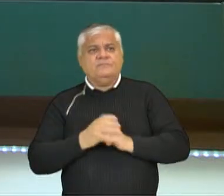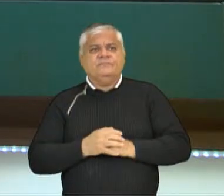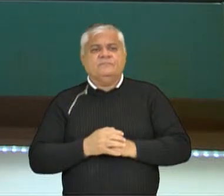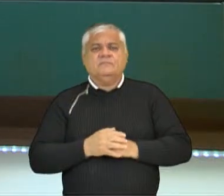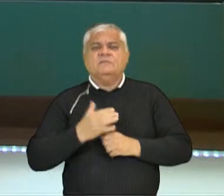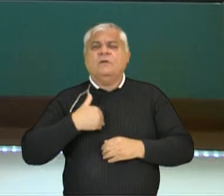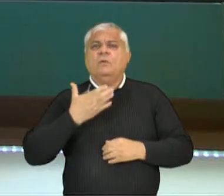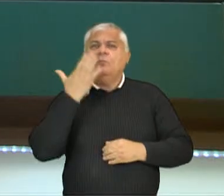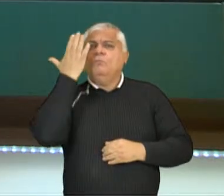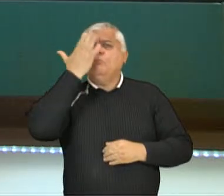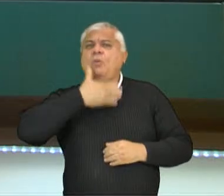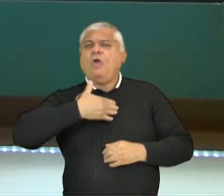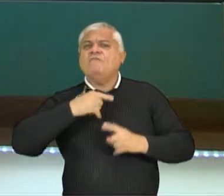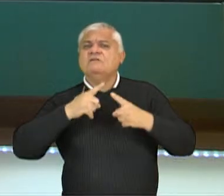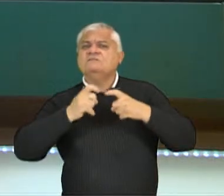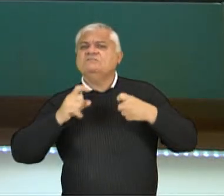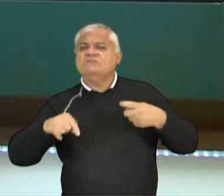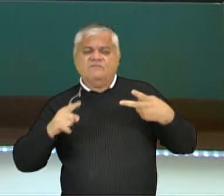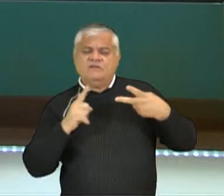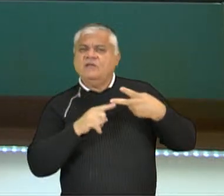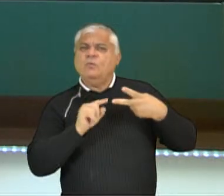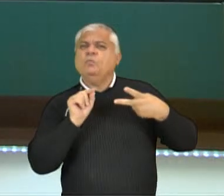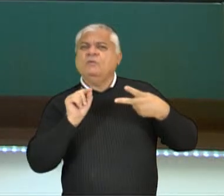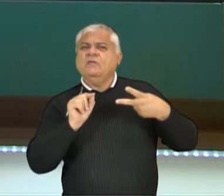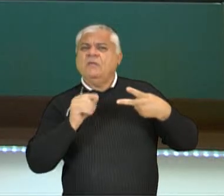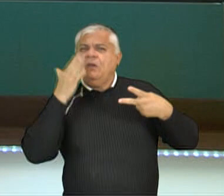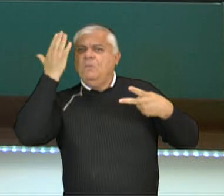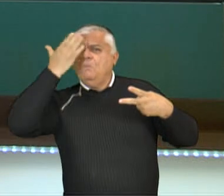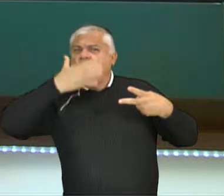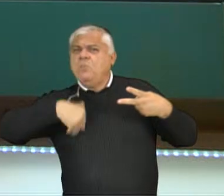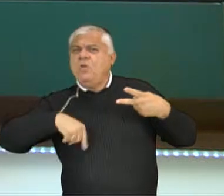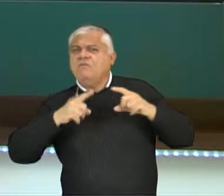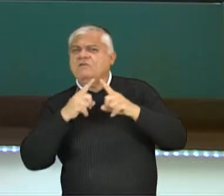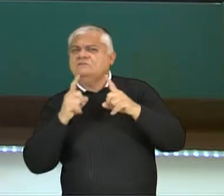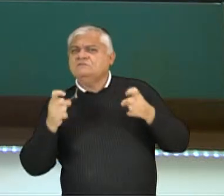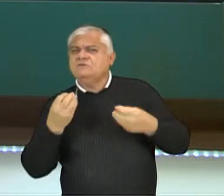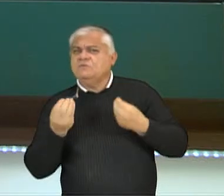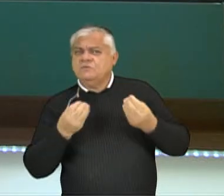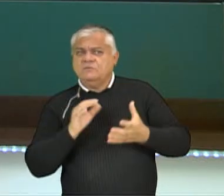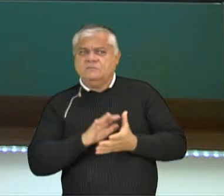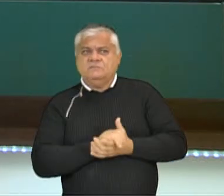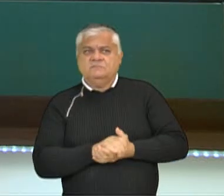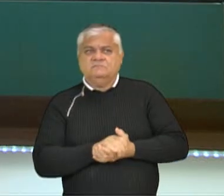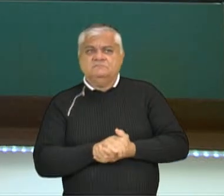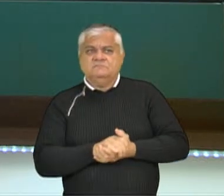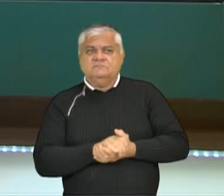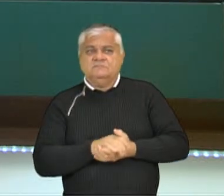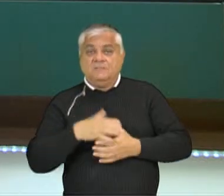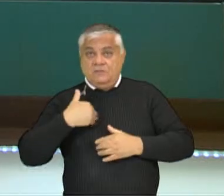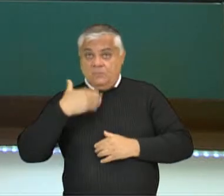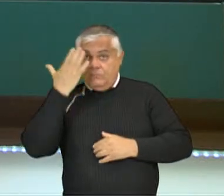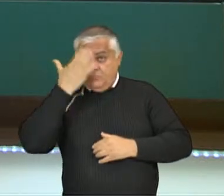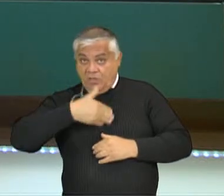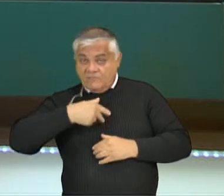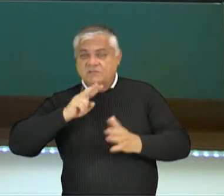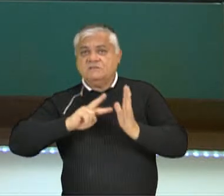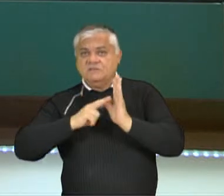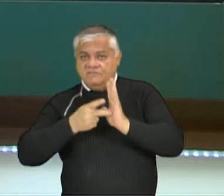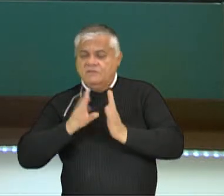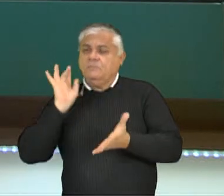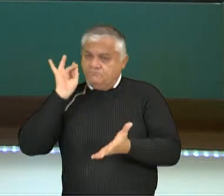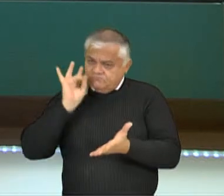comprovação científica? Respondendo então se é fácil ou não comprovar cientificamente algo. Comprovar significa